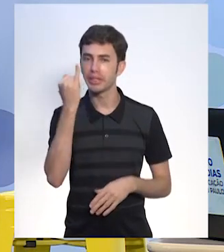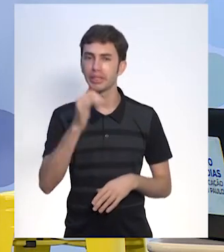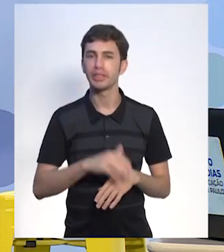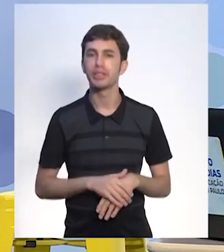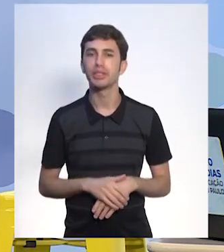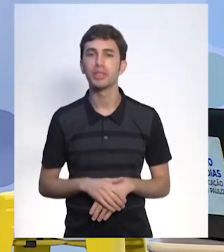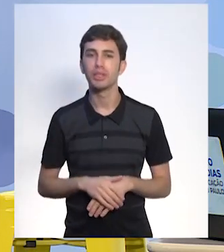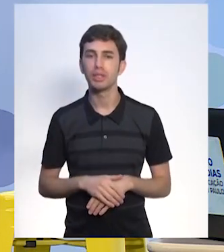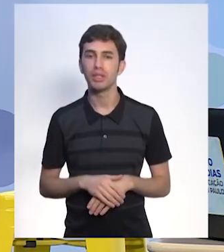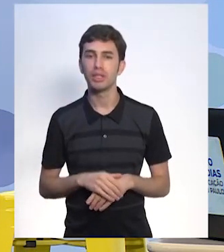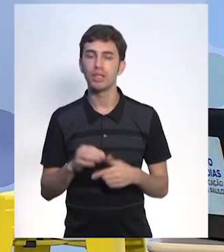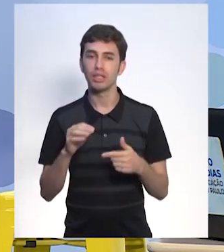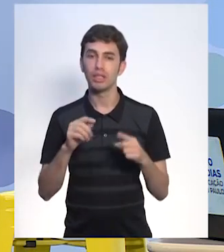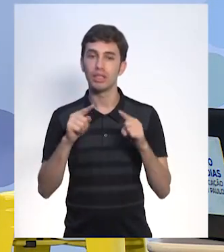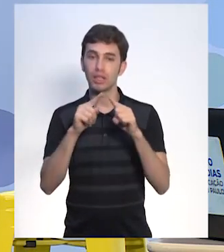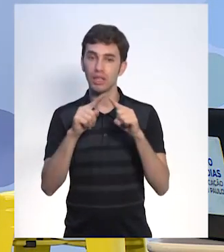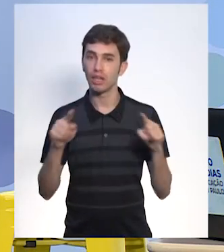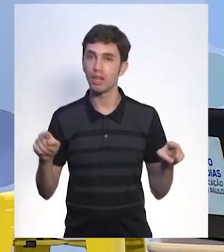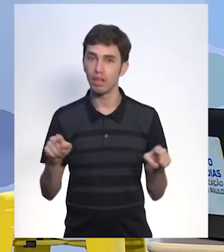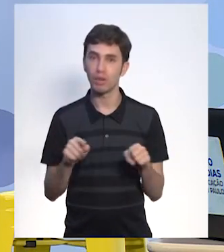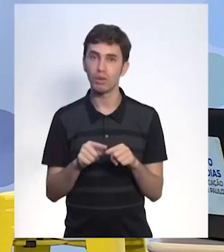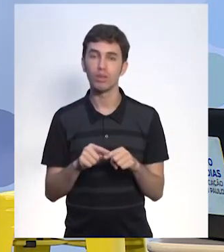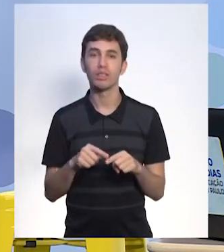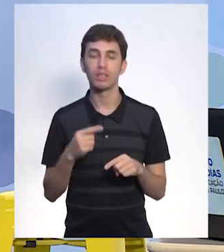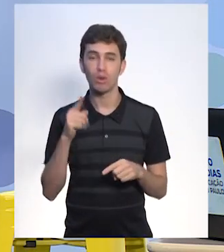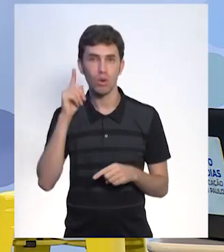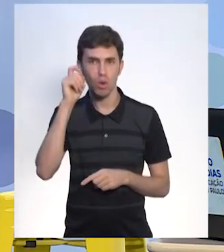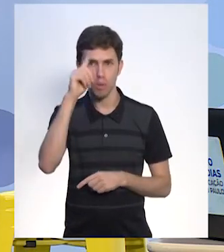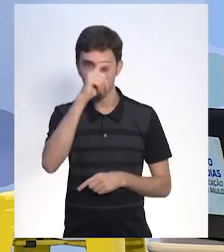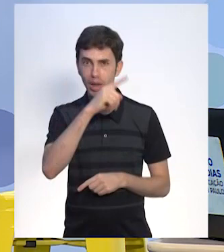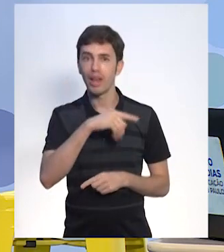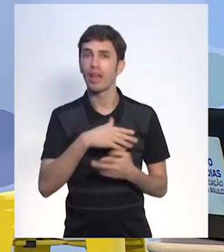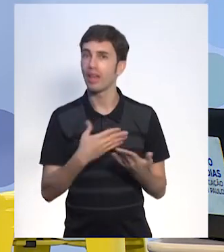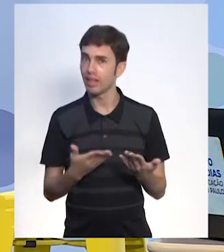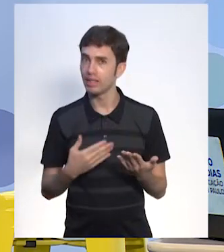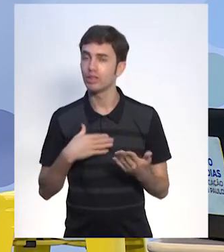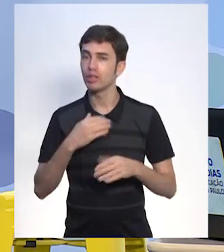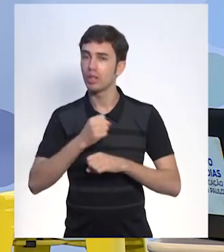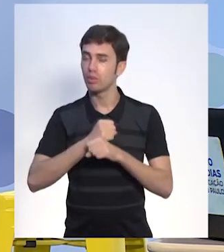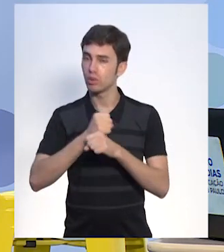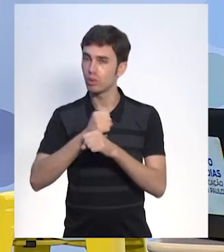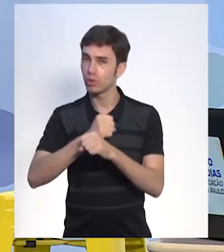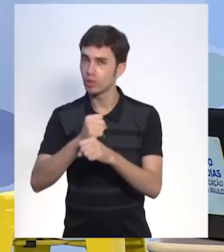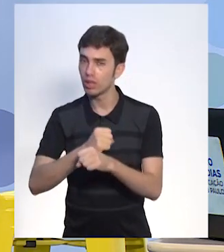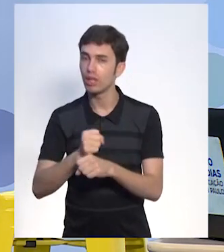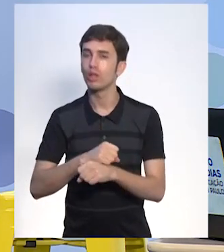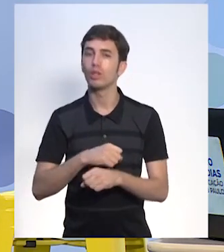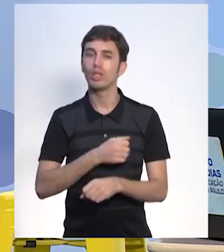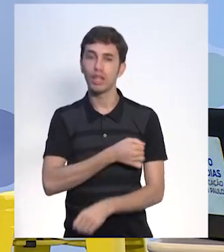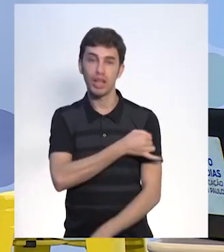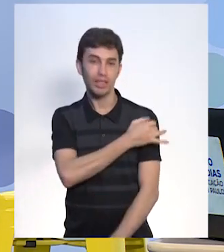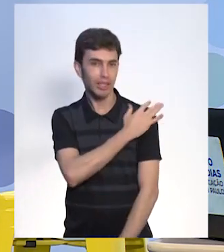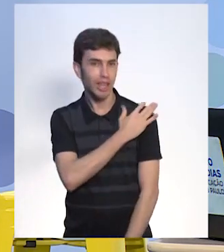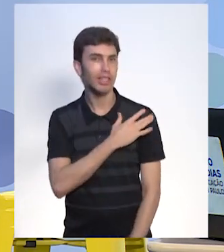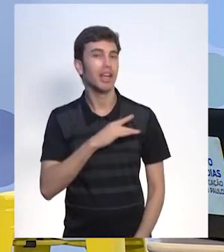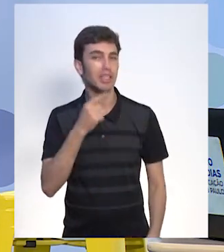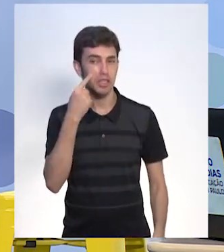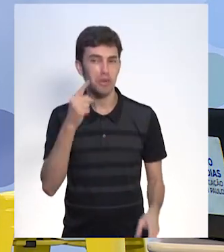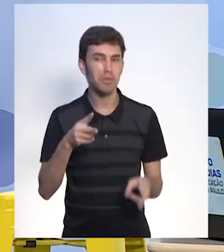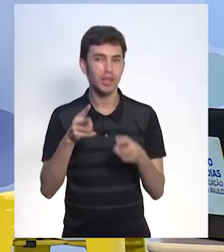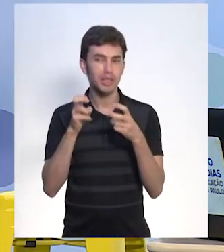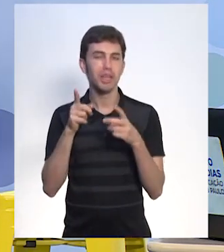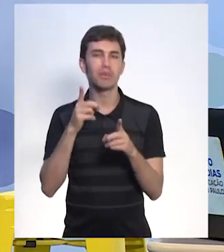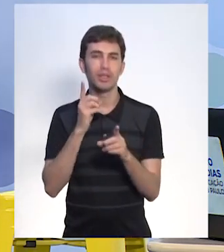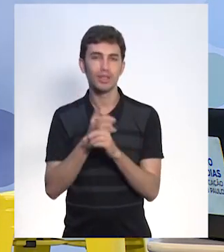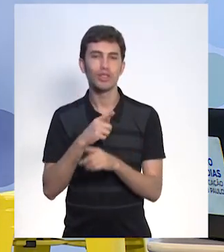disso. Triângulos são figuras extremamente complexas e no decorrer aí dos anos e dos séries aí a gente percebe, a gente acaba